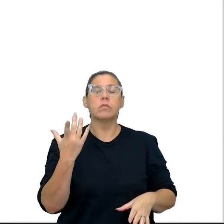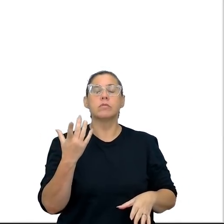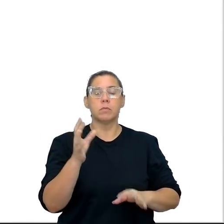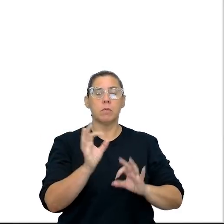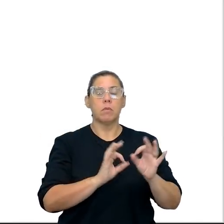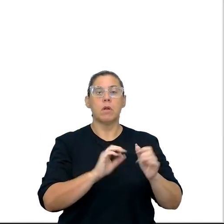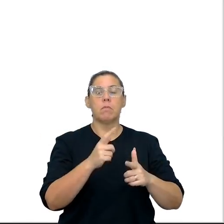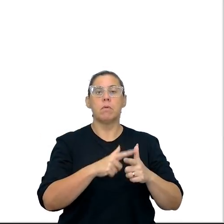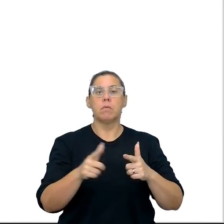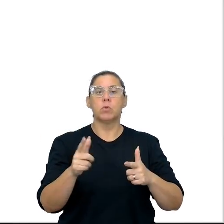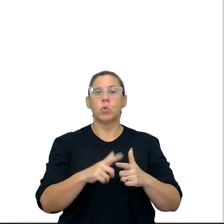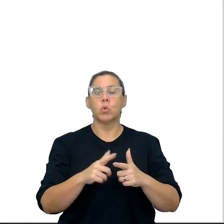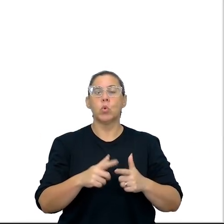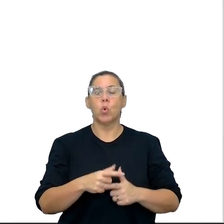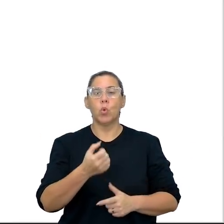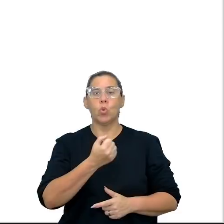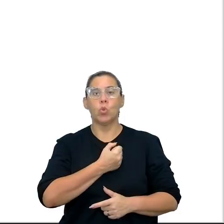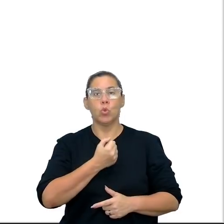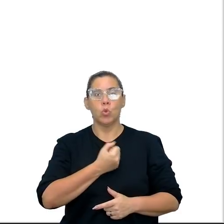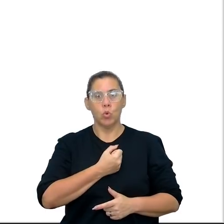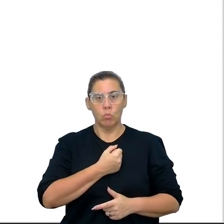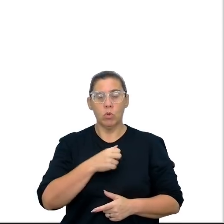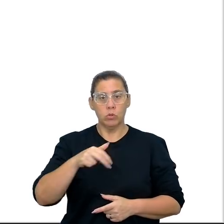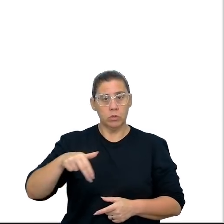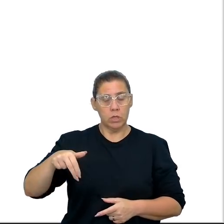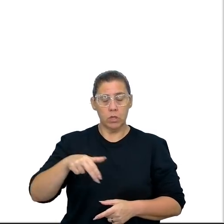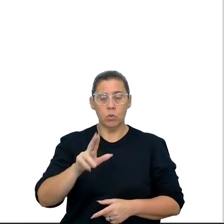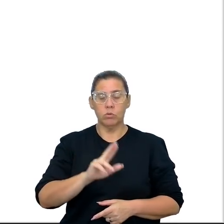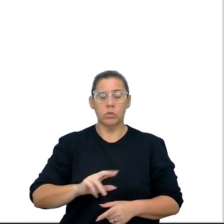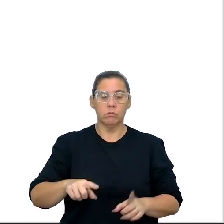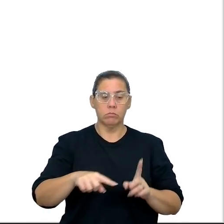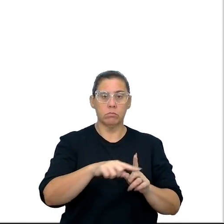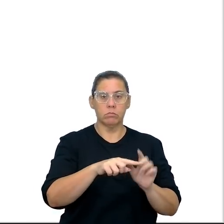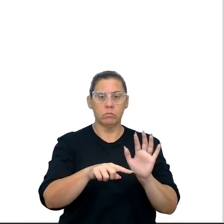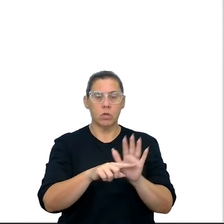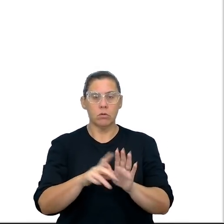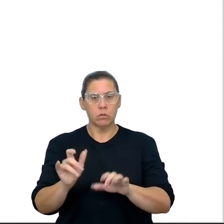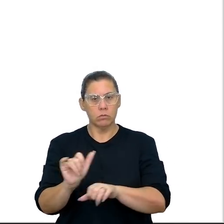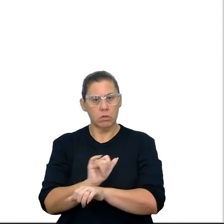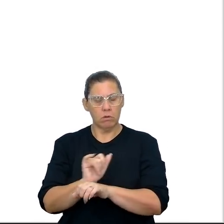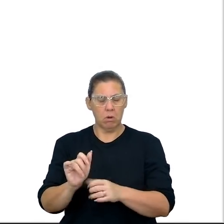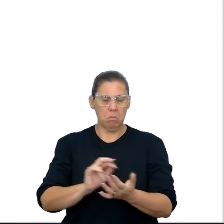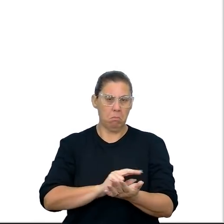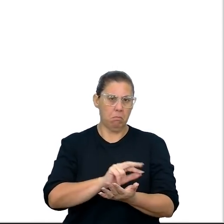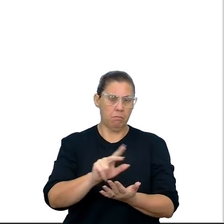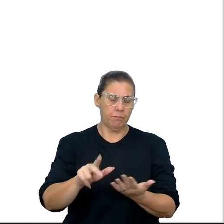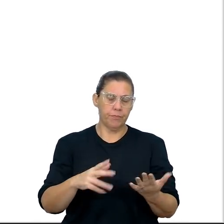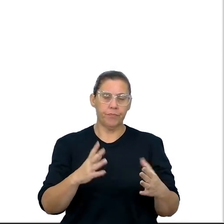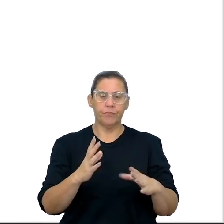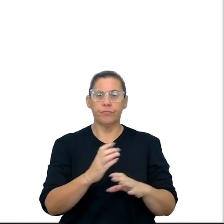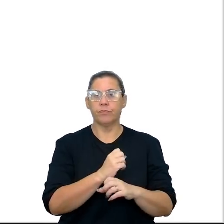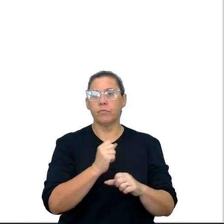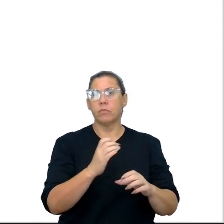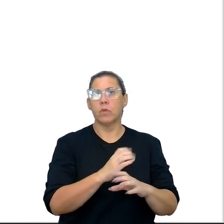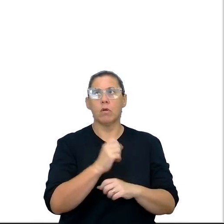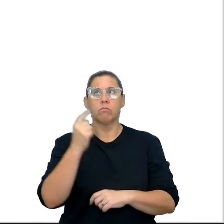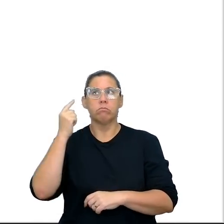naturais, envolvendo adição e subtração, utilizando estratégias diversas, né? Como